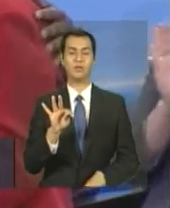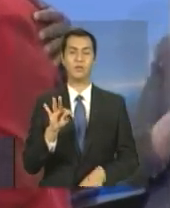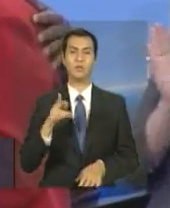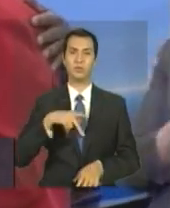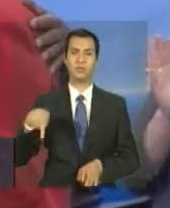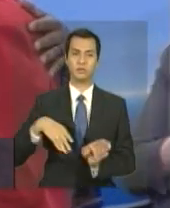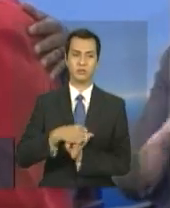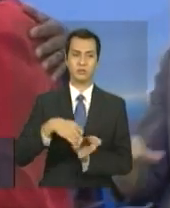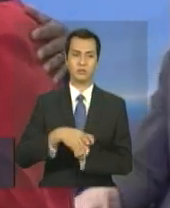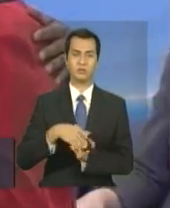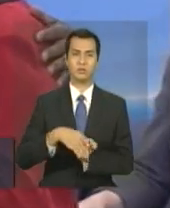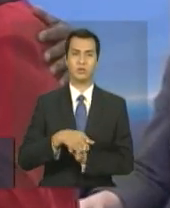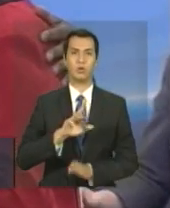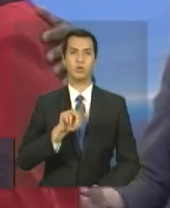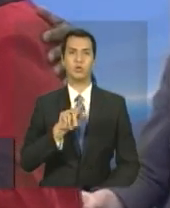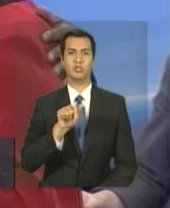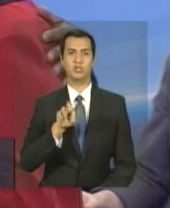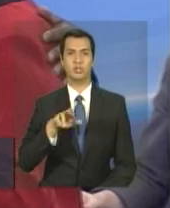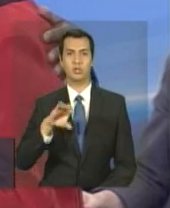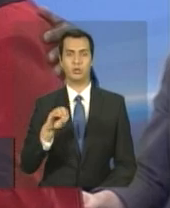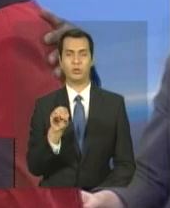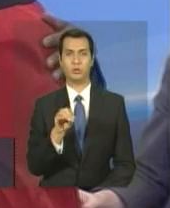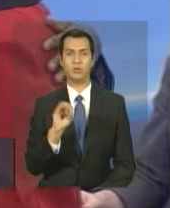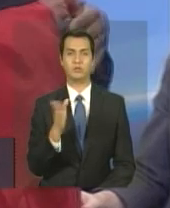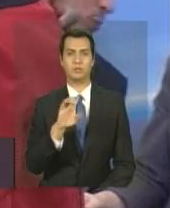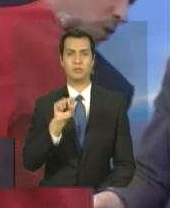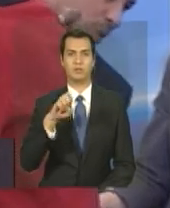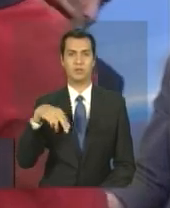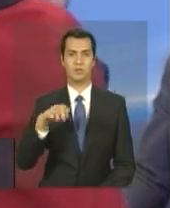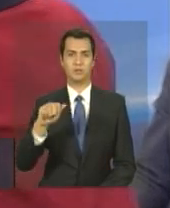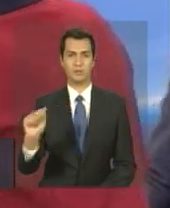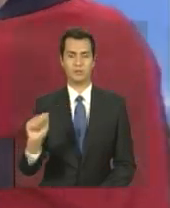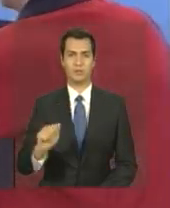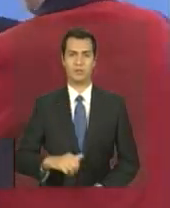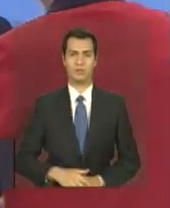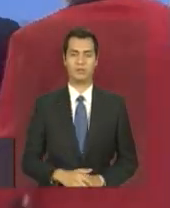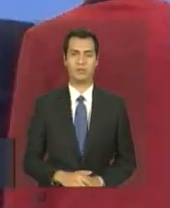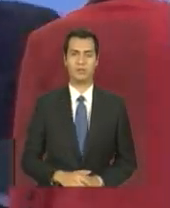sob a orientação do professor Rogério Mori de Sena.